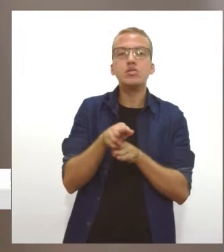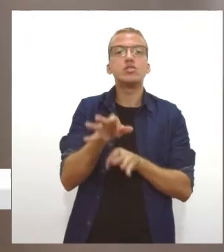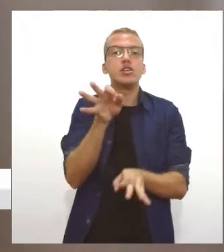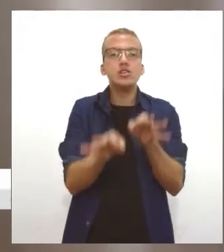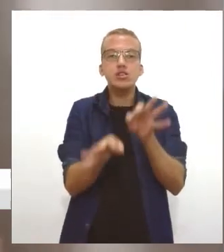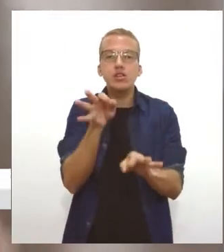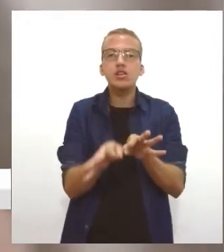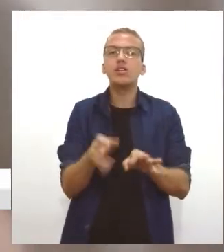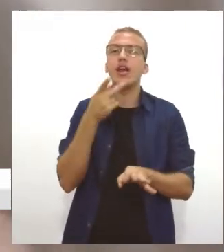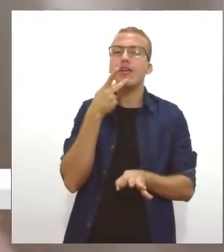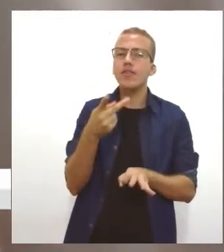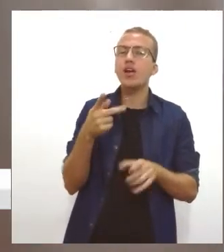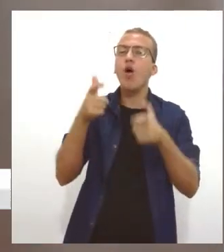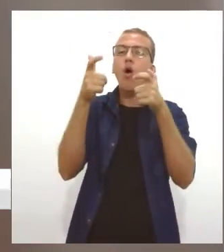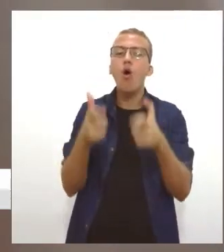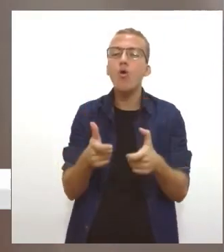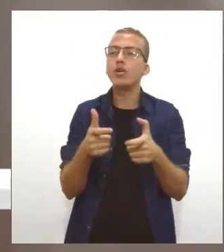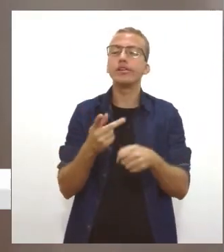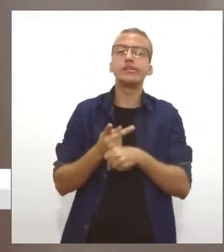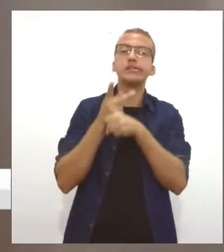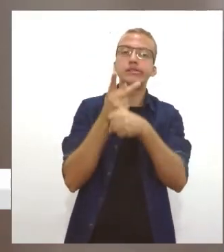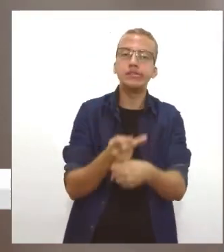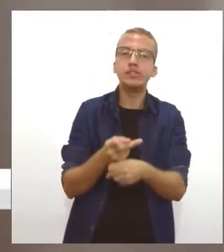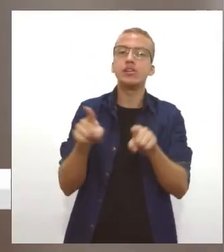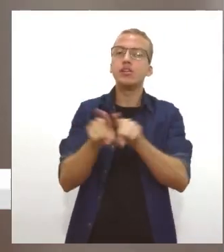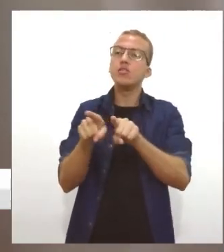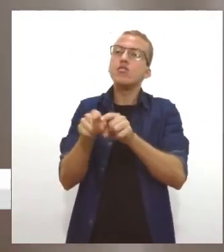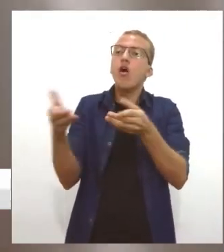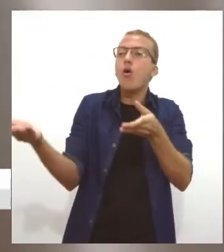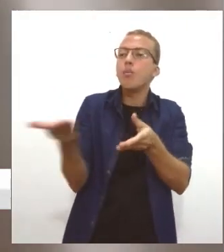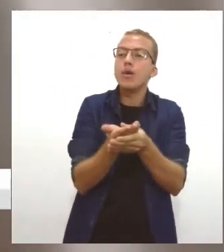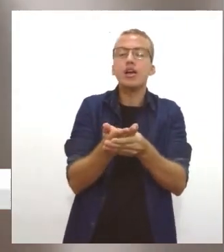fazer a busca, quais processos ela